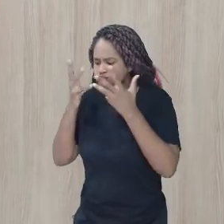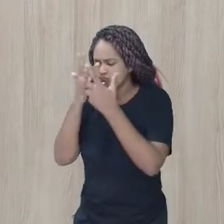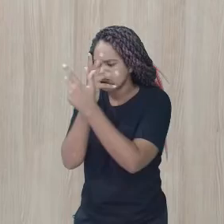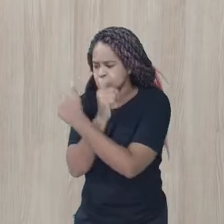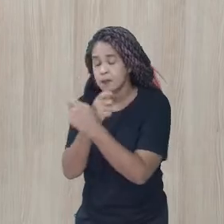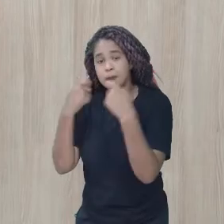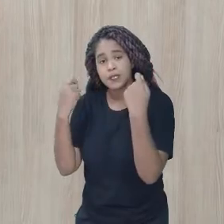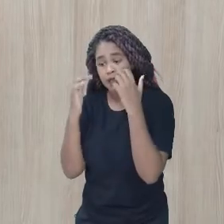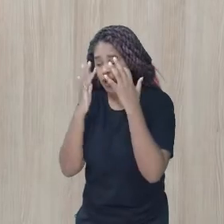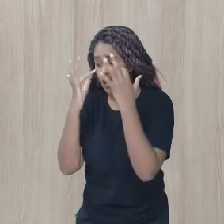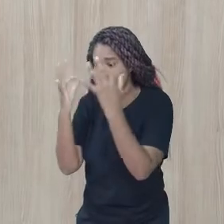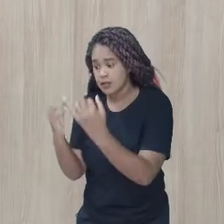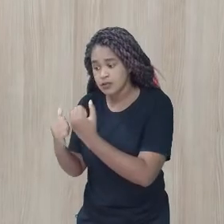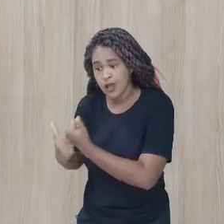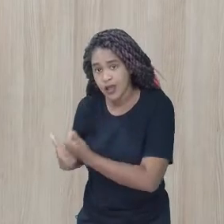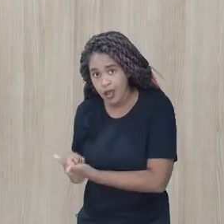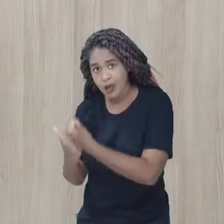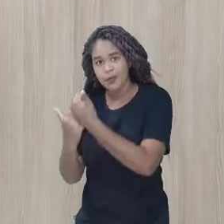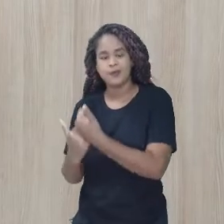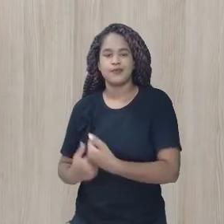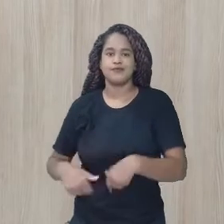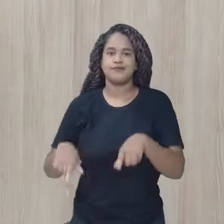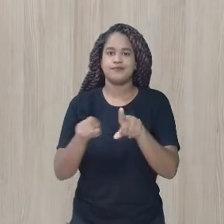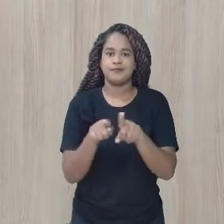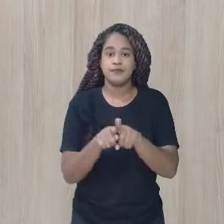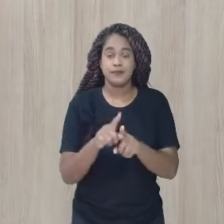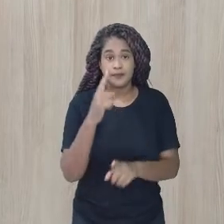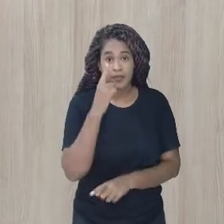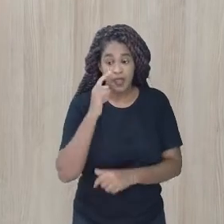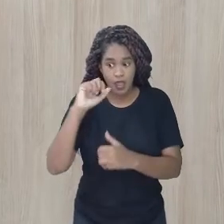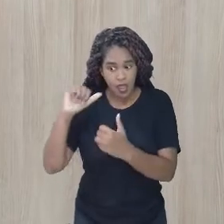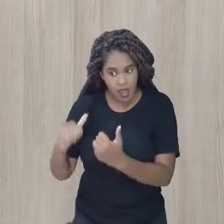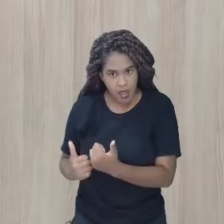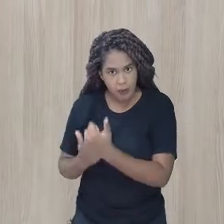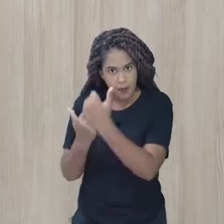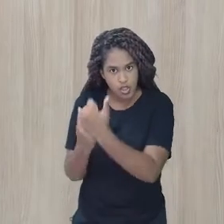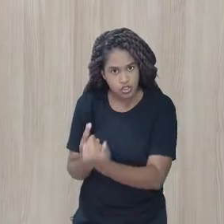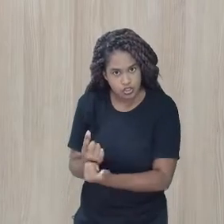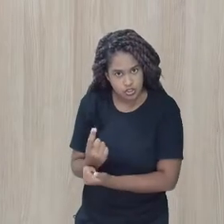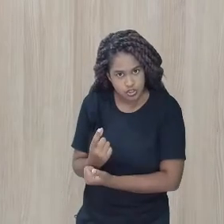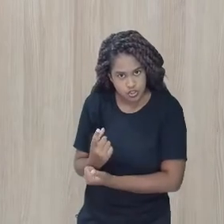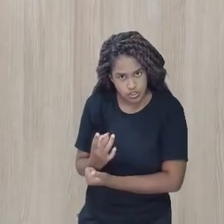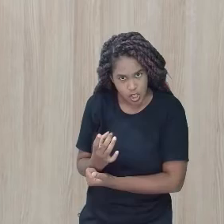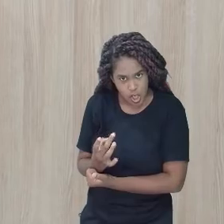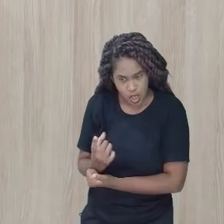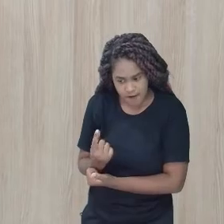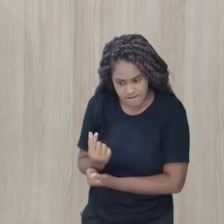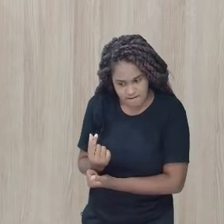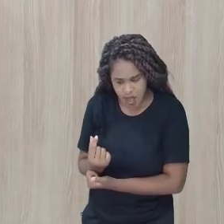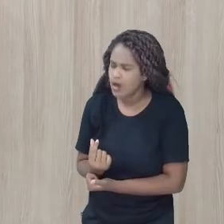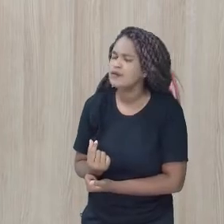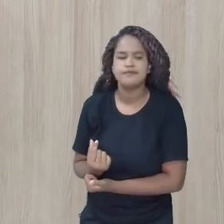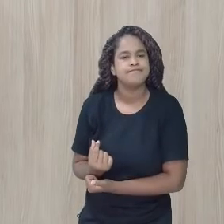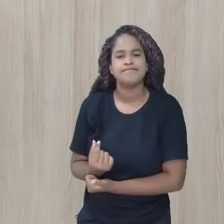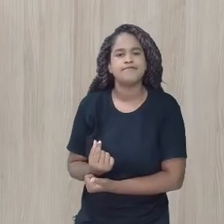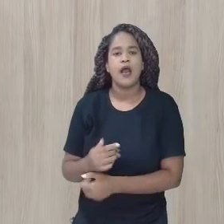atenção e apoio. E esse apoio não é só financeiro, porque muitas vezes nem todas as